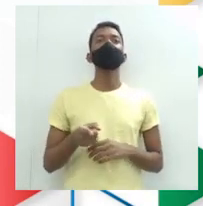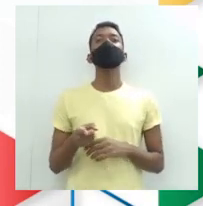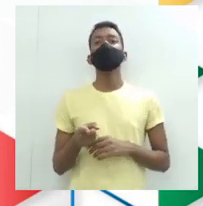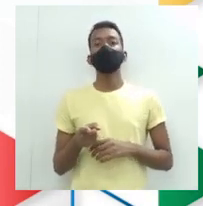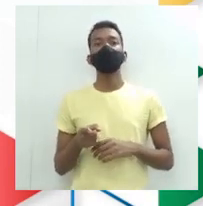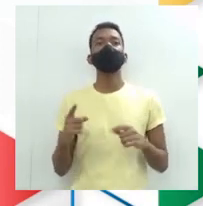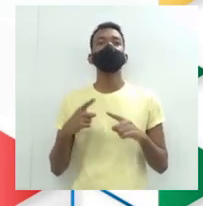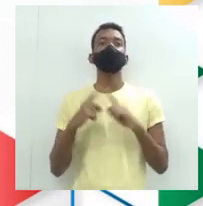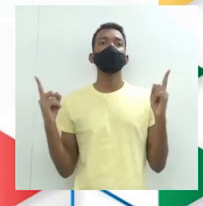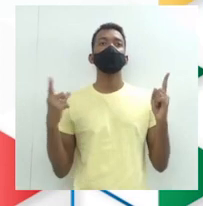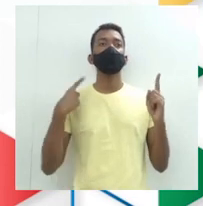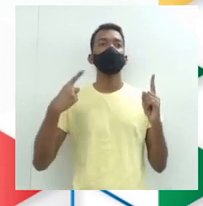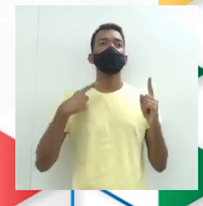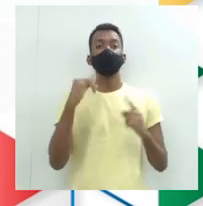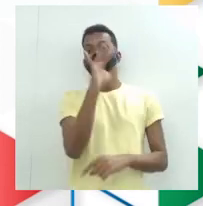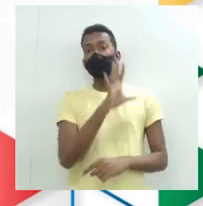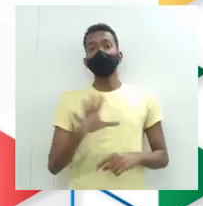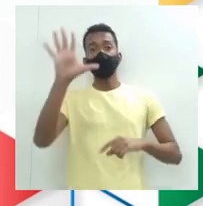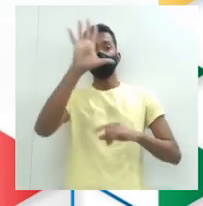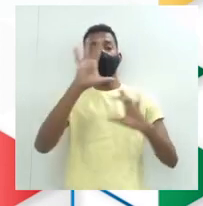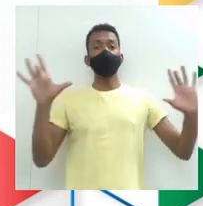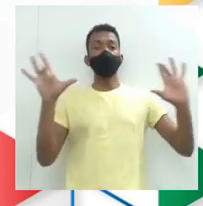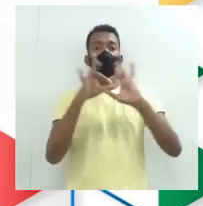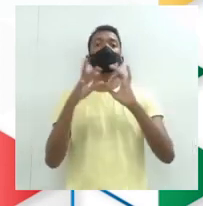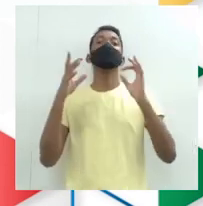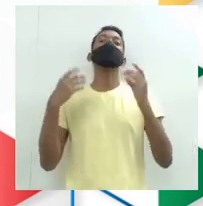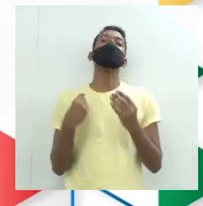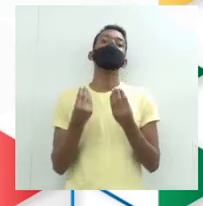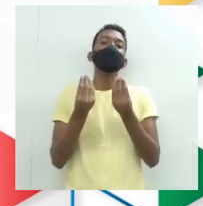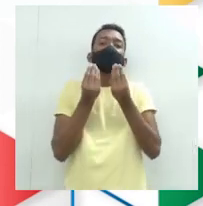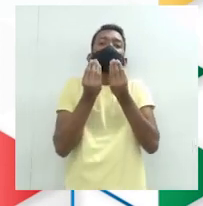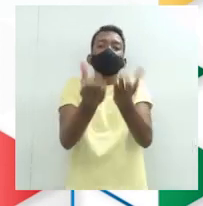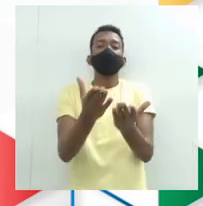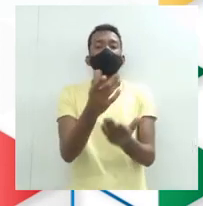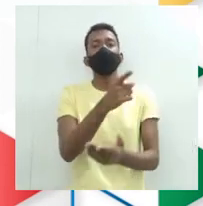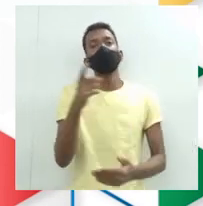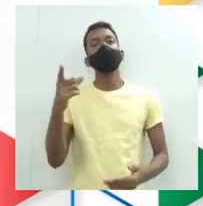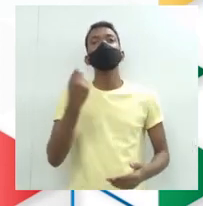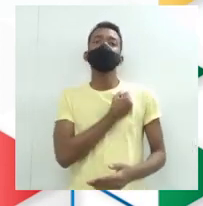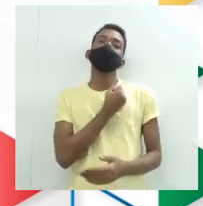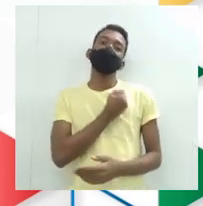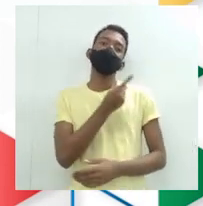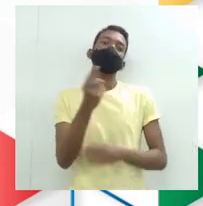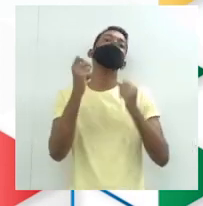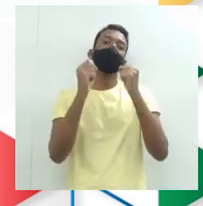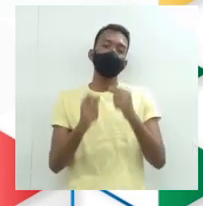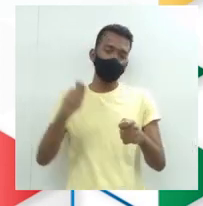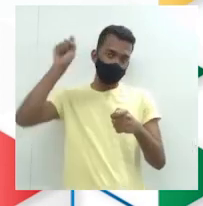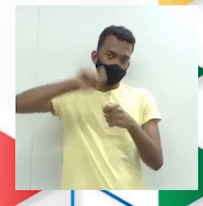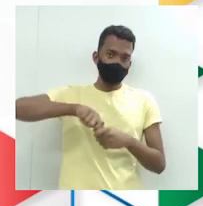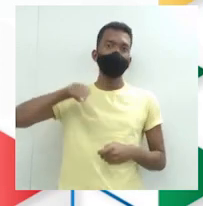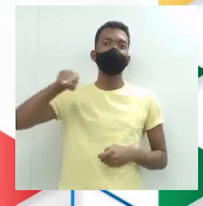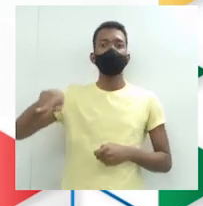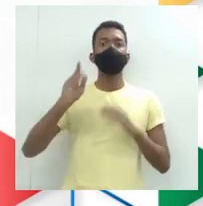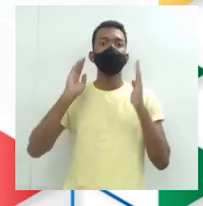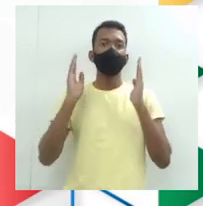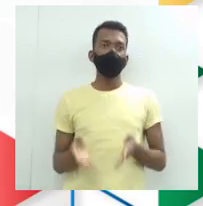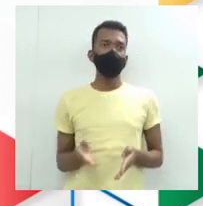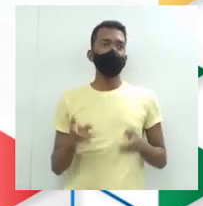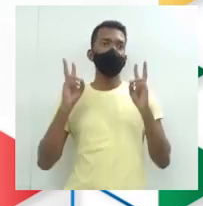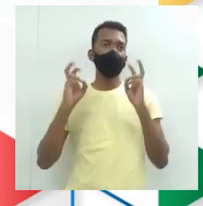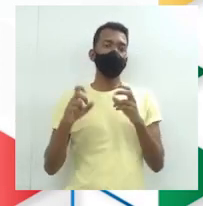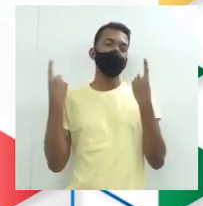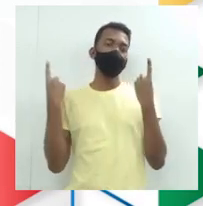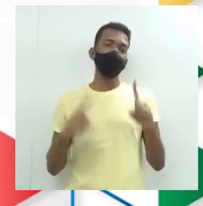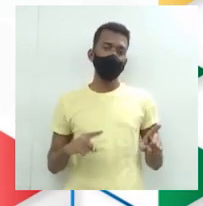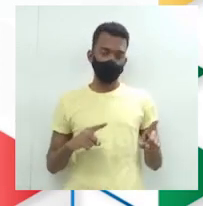No entanto, toda a imagem já sugere, principalmente o número, que você faça essa ação de